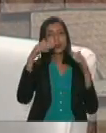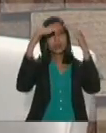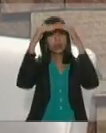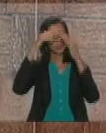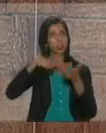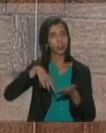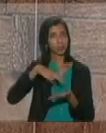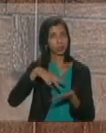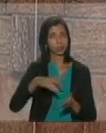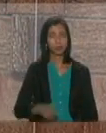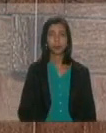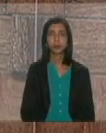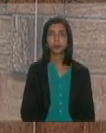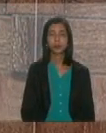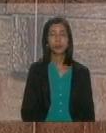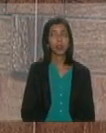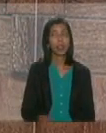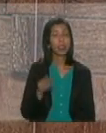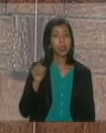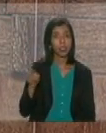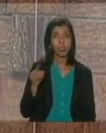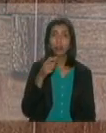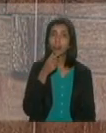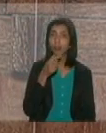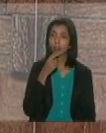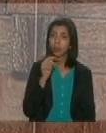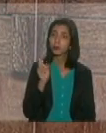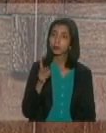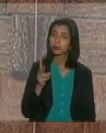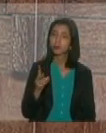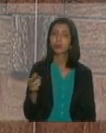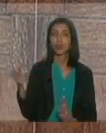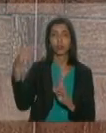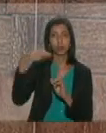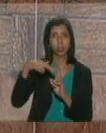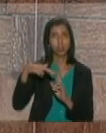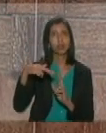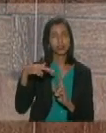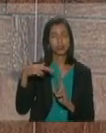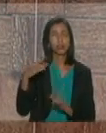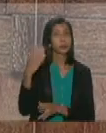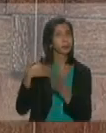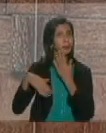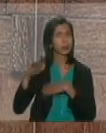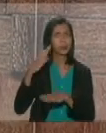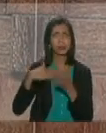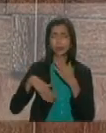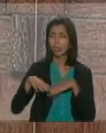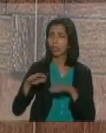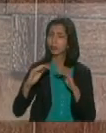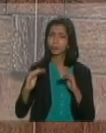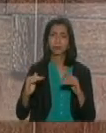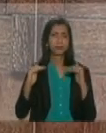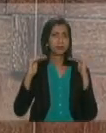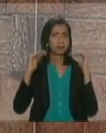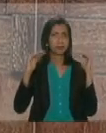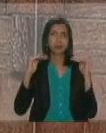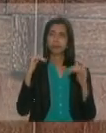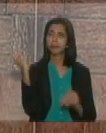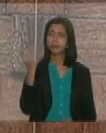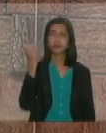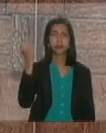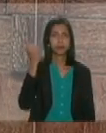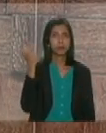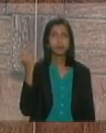bailarina? Eu acho que assim, o Lenny Daly, ele ainda, né, é uma referência, e naquela época, então, era o auge,